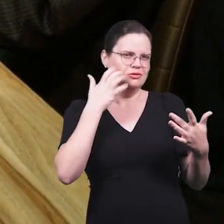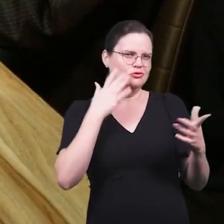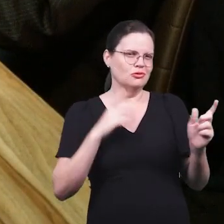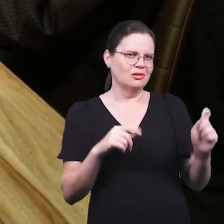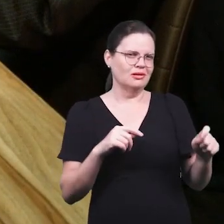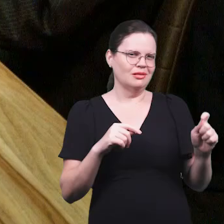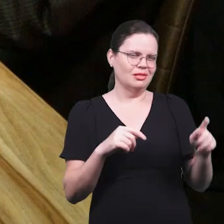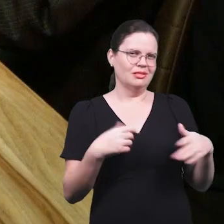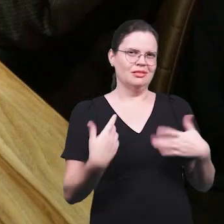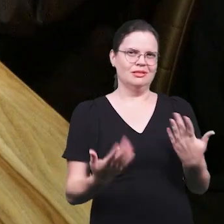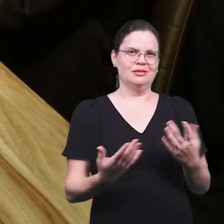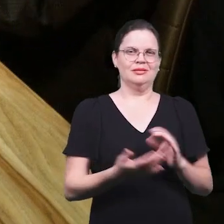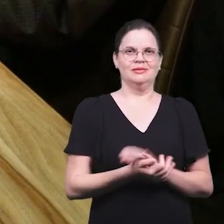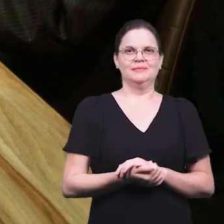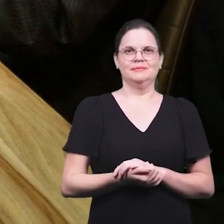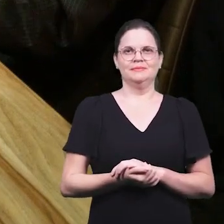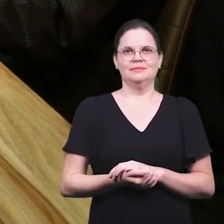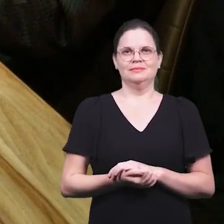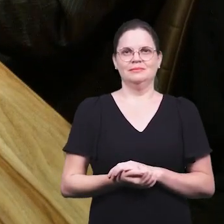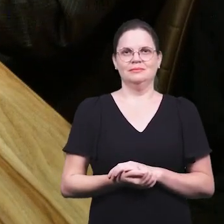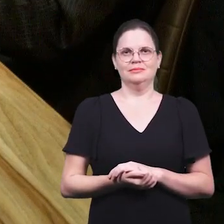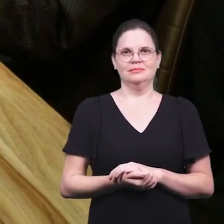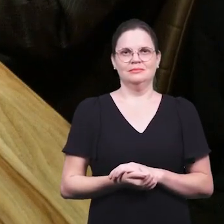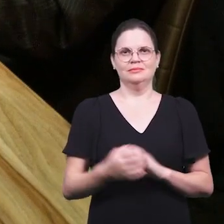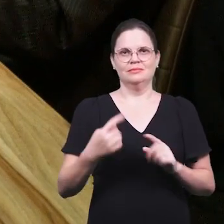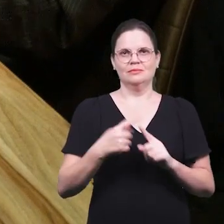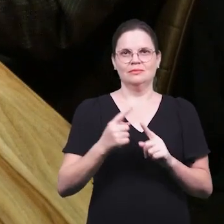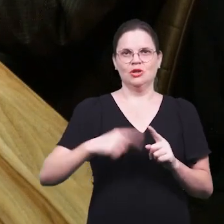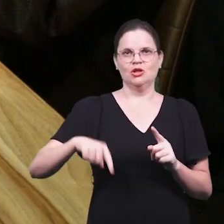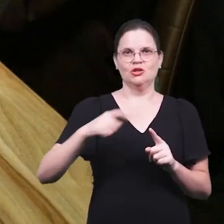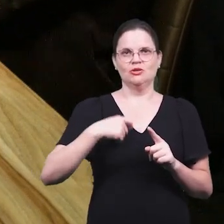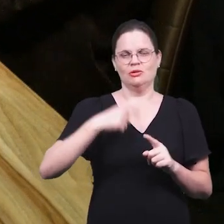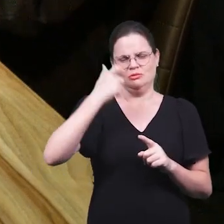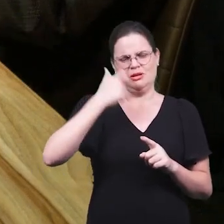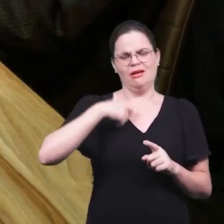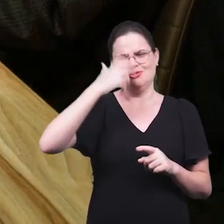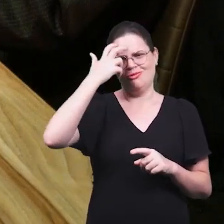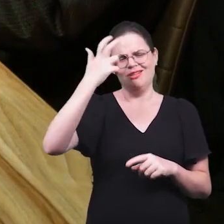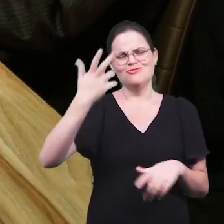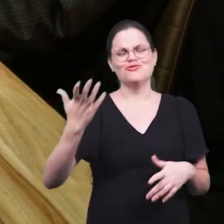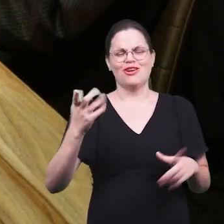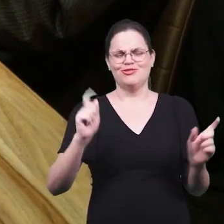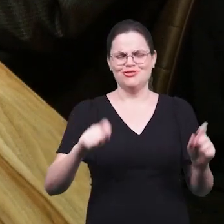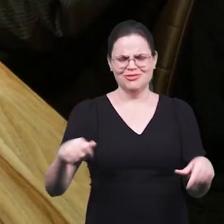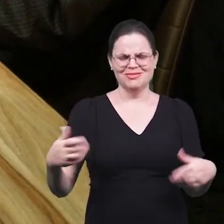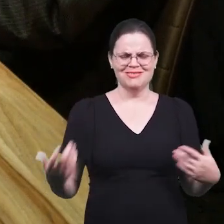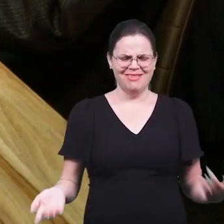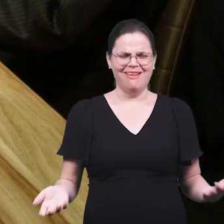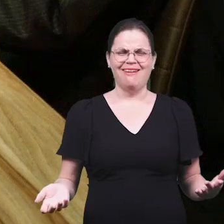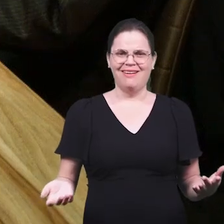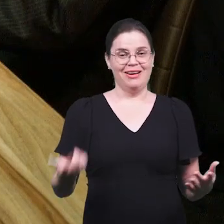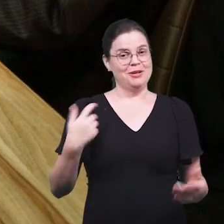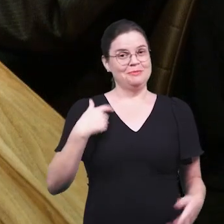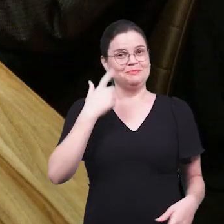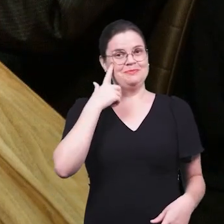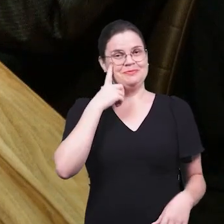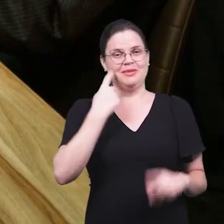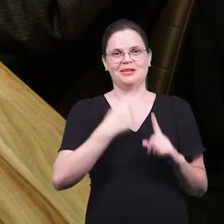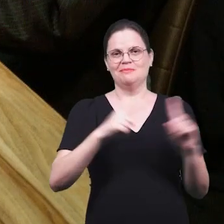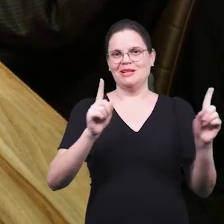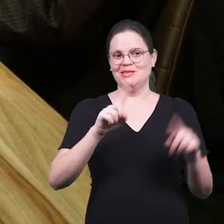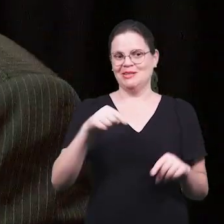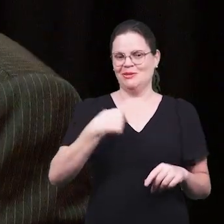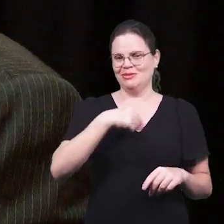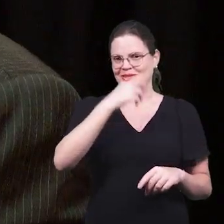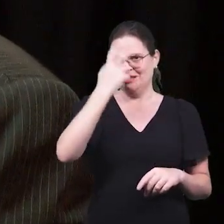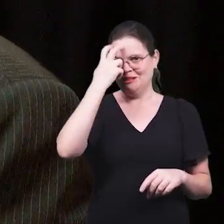né? Somos, né? A gente tem aquele momento, aqueles insights ali que somos inteligentes. Somos inteligentes. Só que a inteligência do